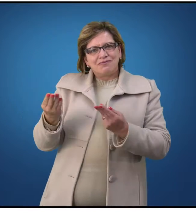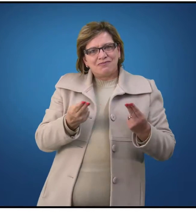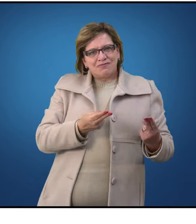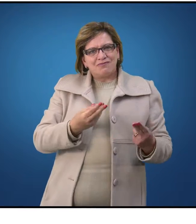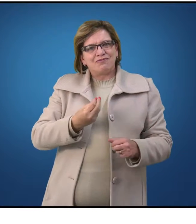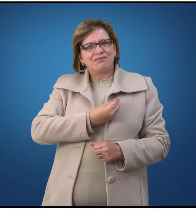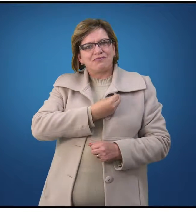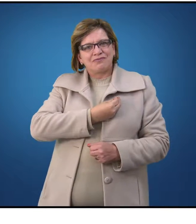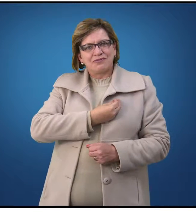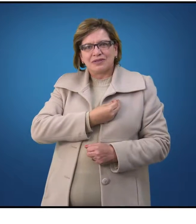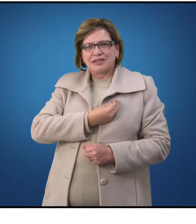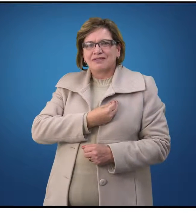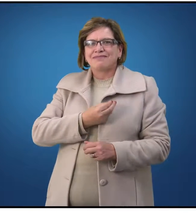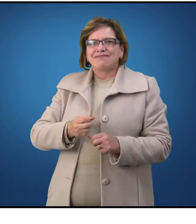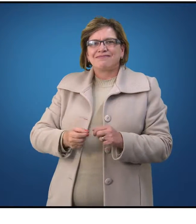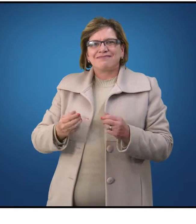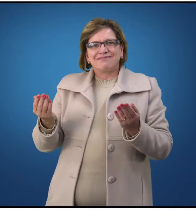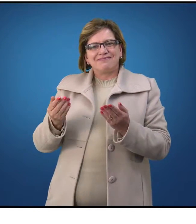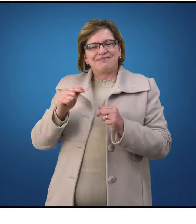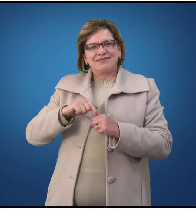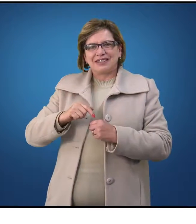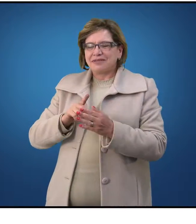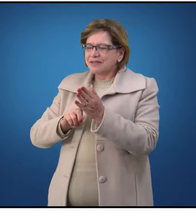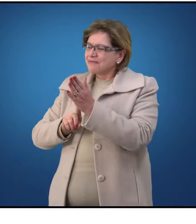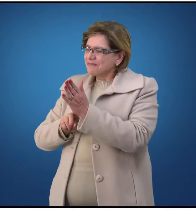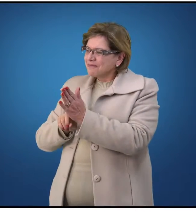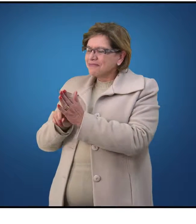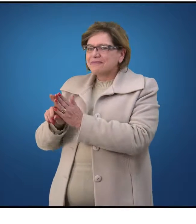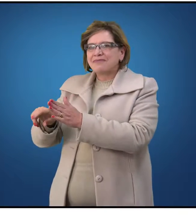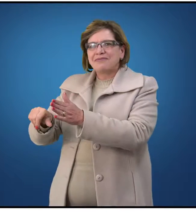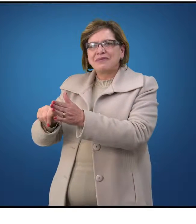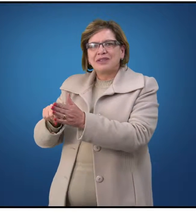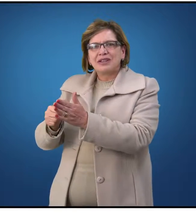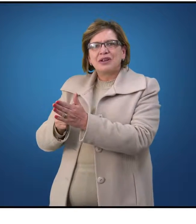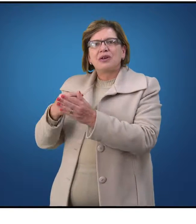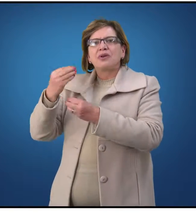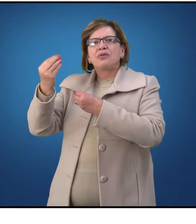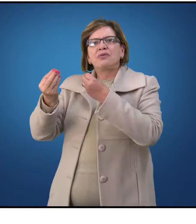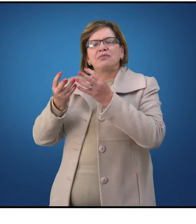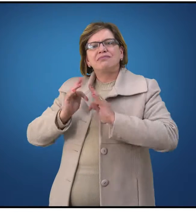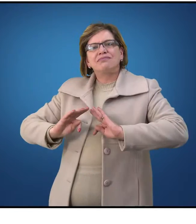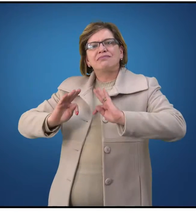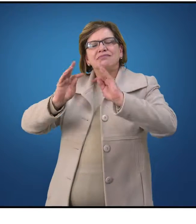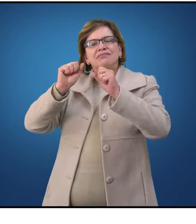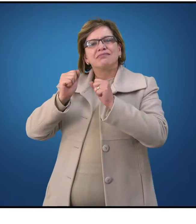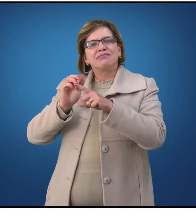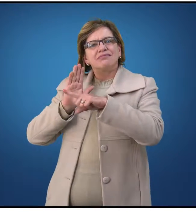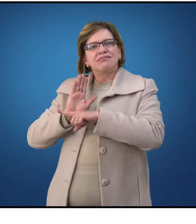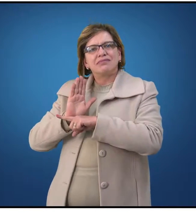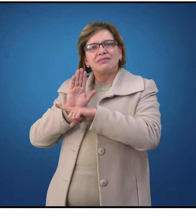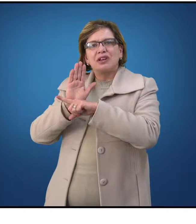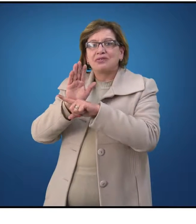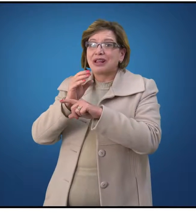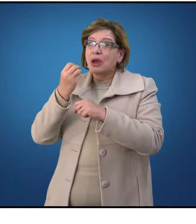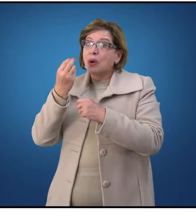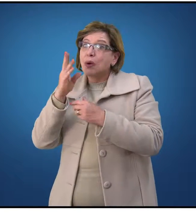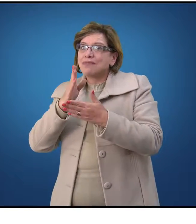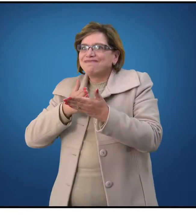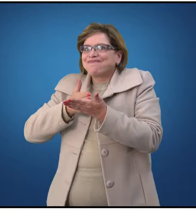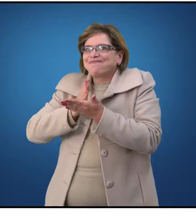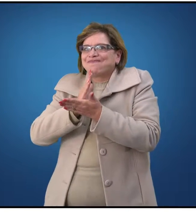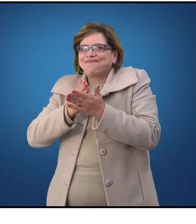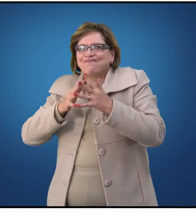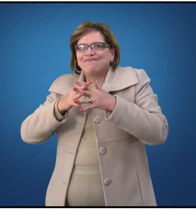para iniciar, nós gostaríamos de perguntar quando que as tecnologias podem contribuir e quando que elas podem atrapalhar no